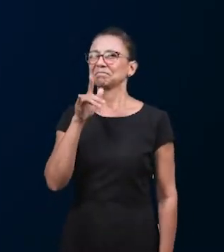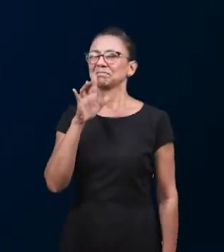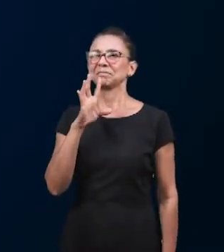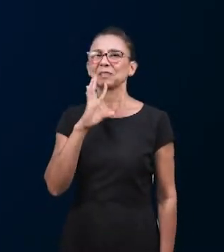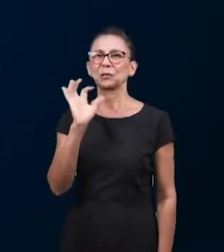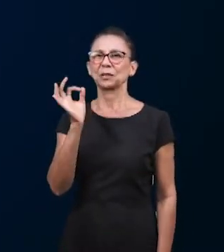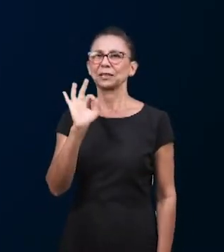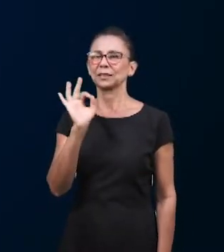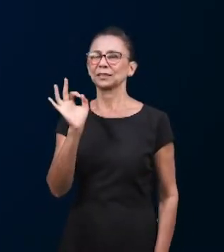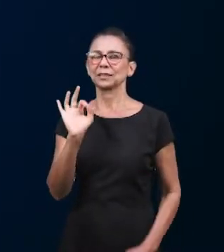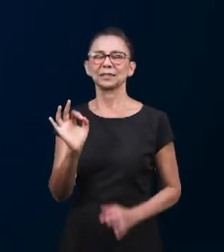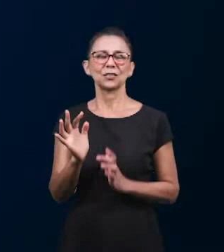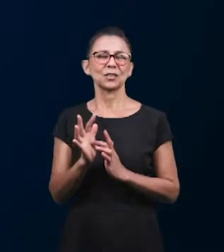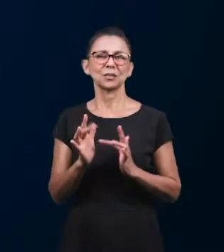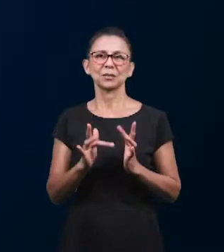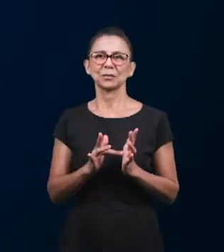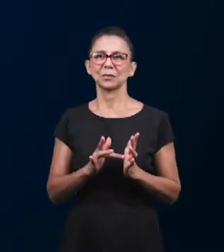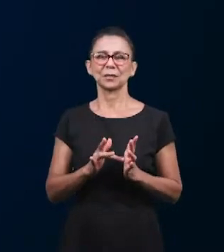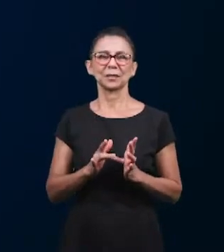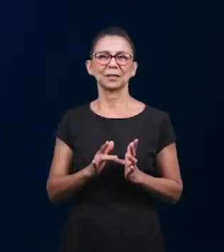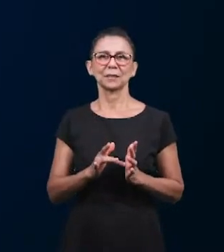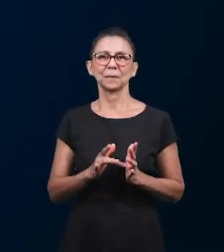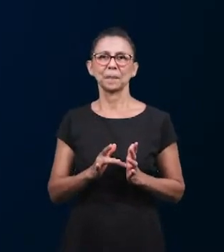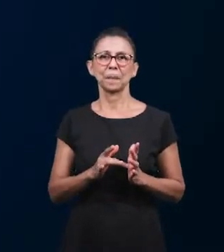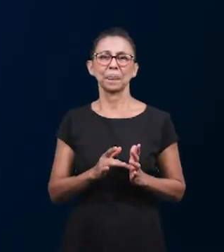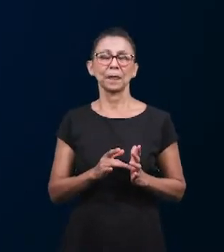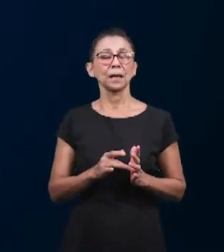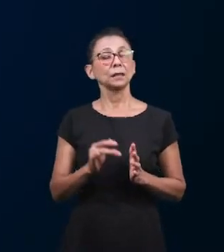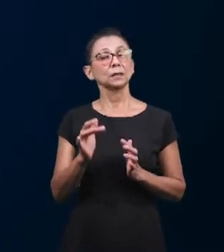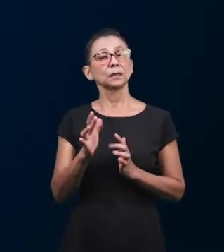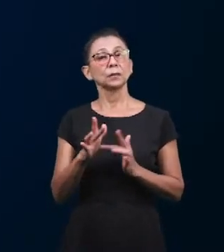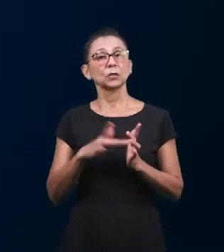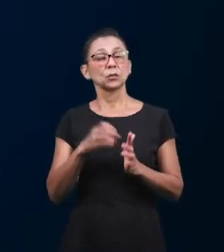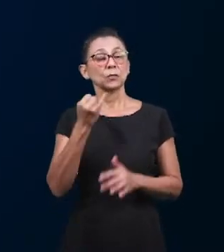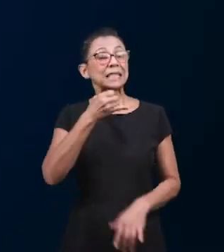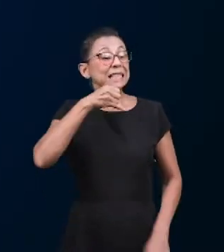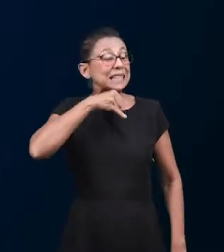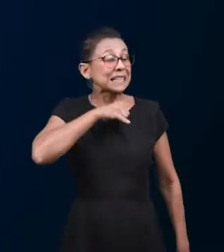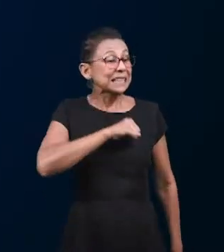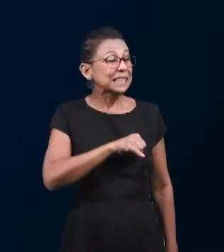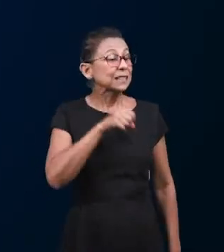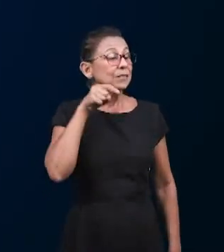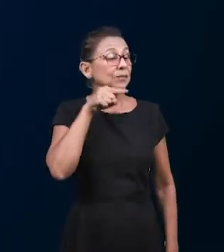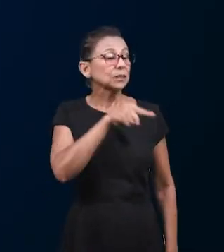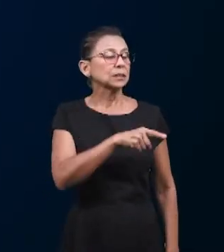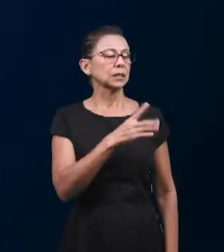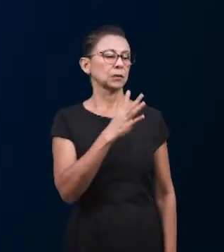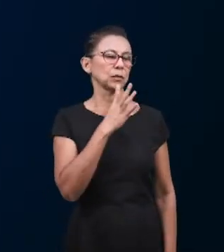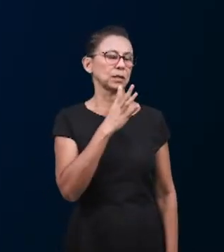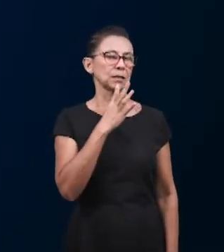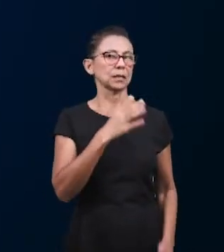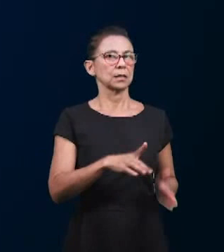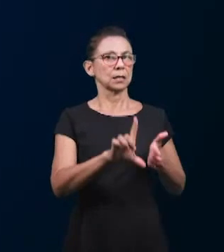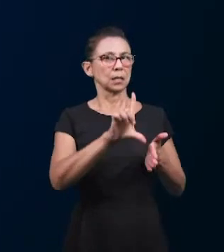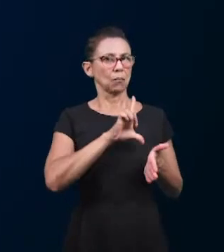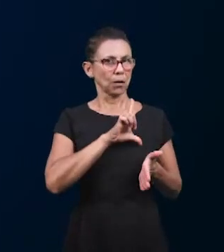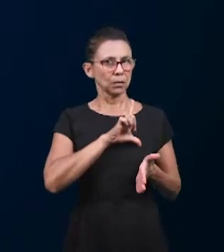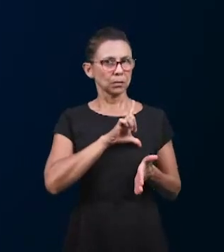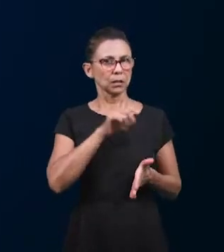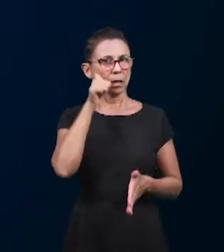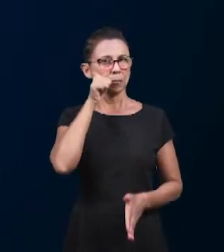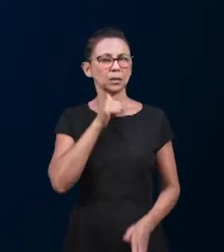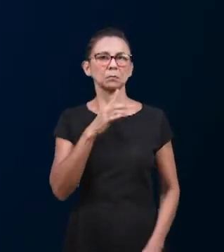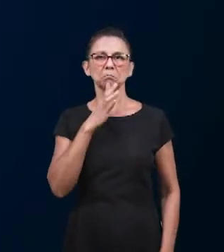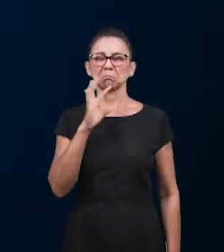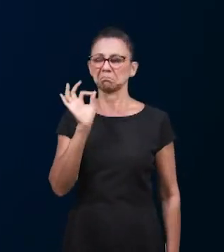revelado Jesus para ela, porque ele diz, se tu conheceras, tu lhe pedirias. Então ela ainda não havia o conhecimento, mas ali